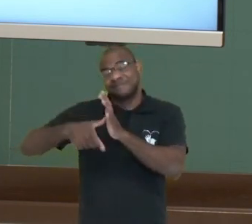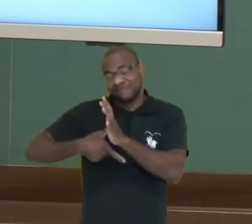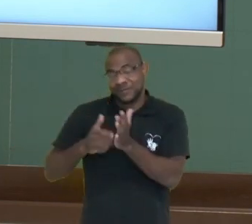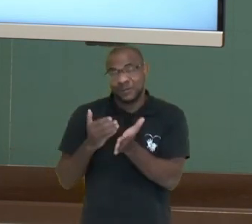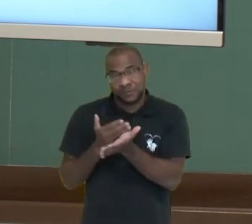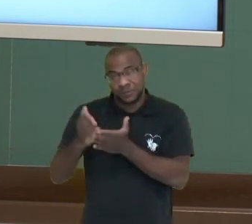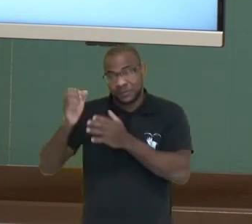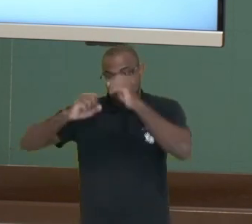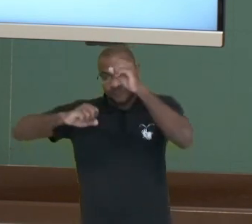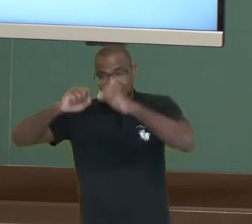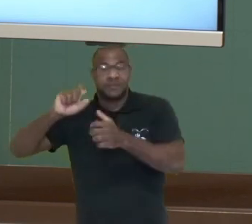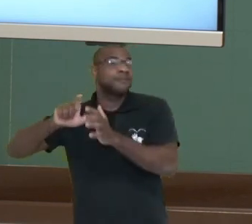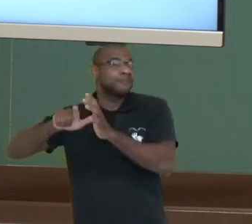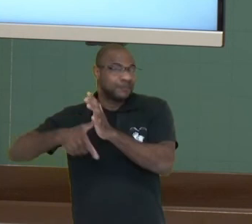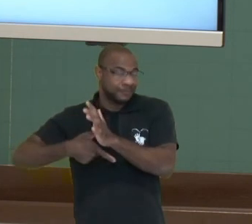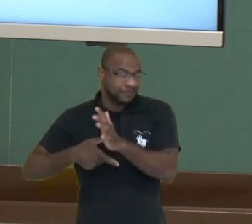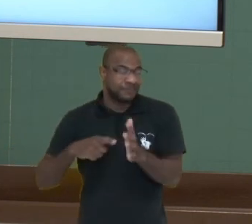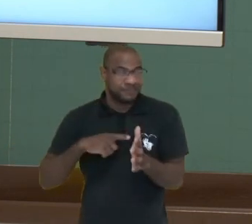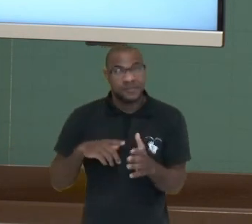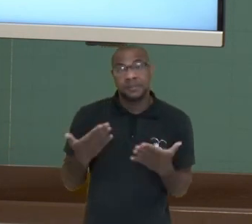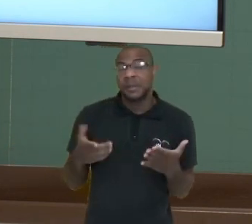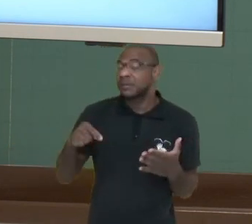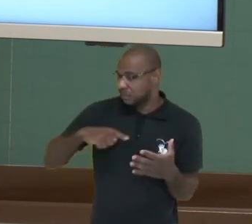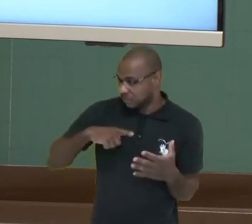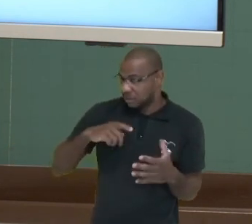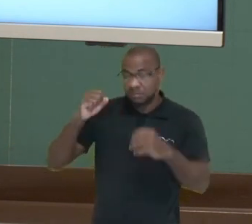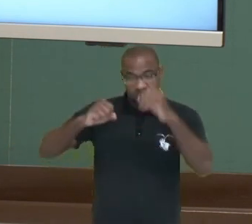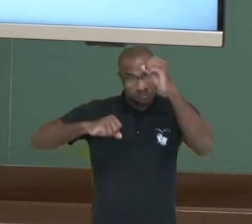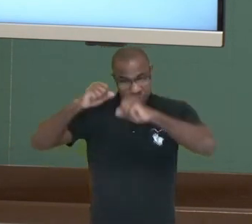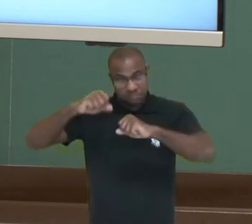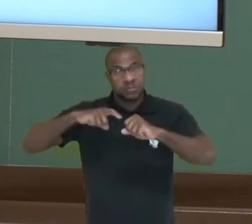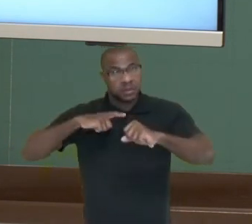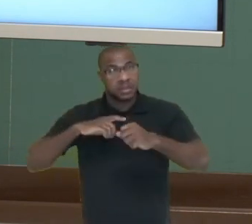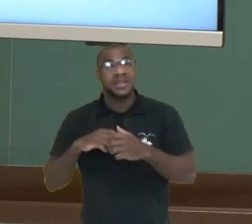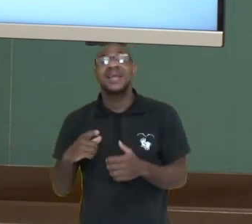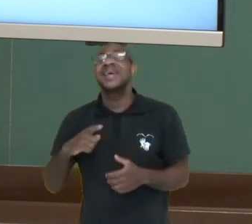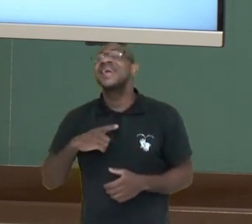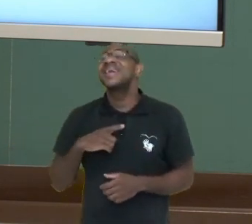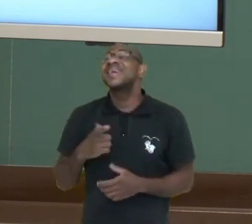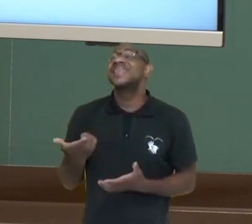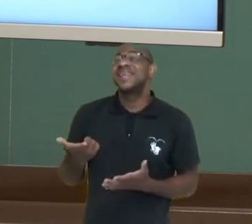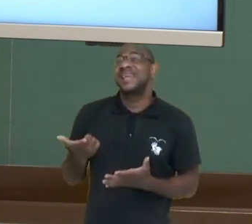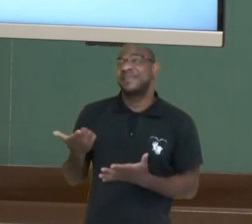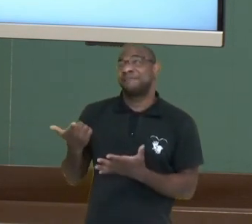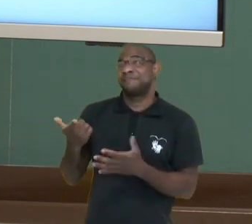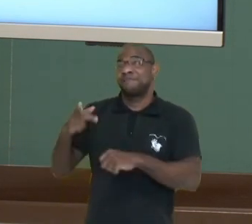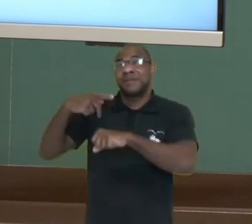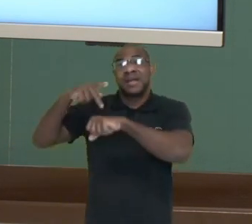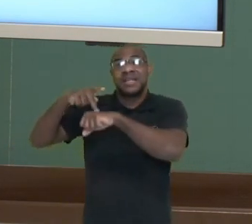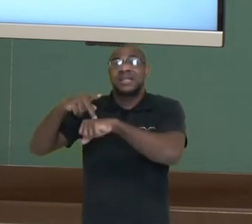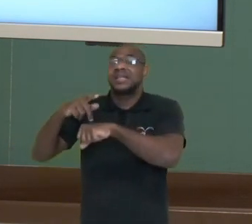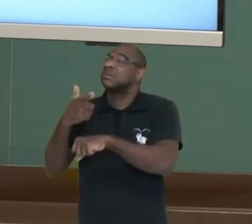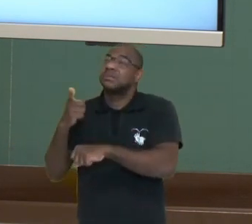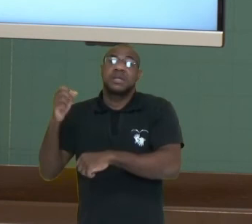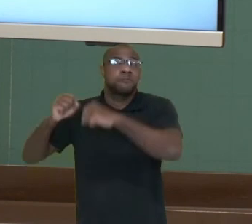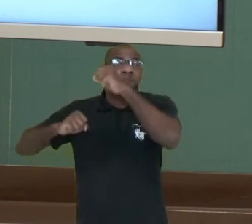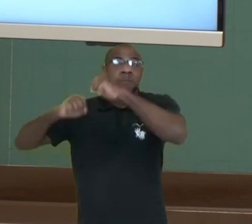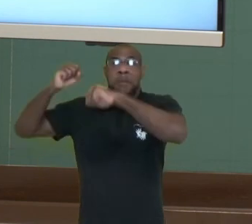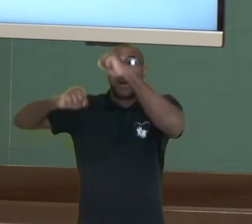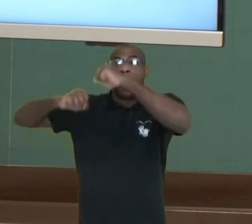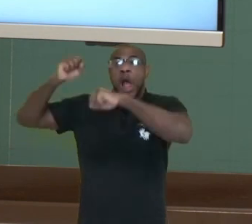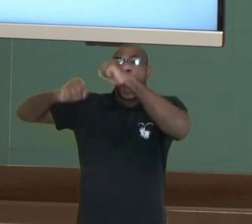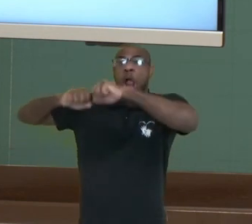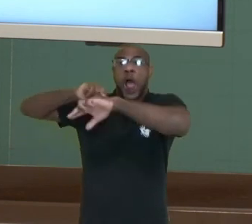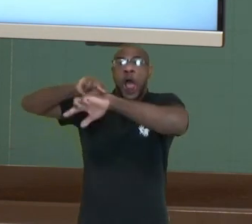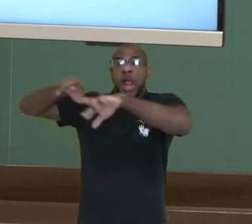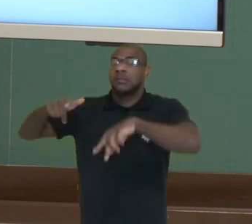industrialização tardia, mas é industrializado. Agora, tem países que não têm uma industrialização. Portanto, o principal